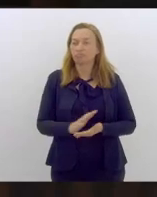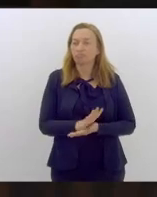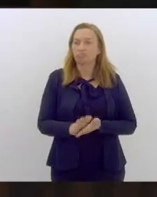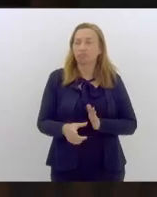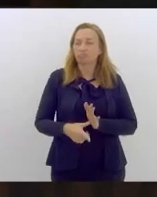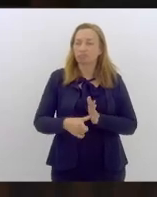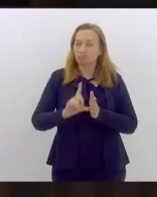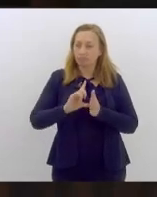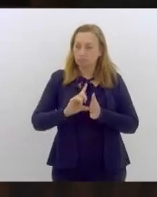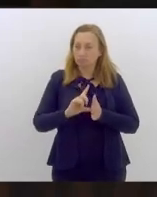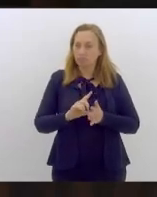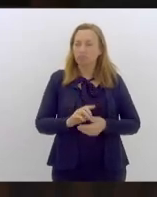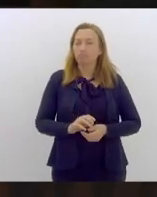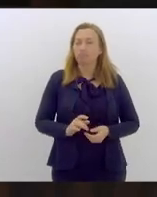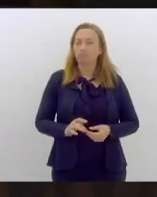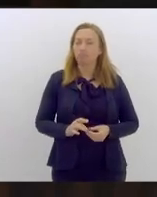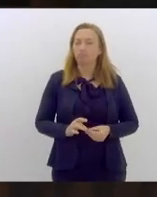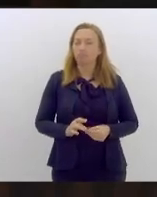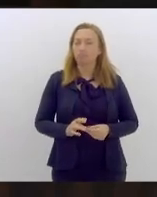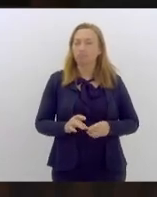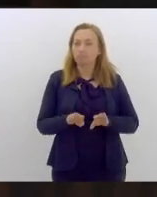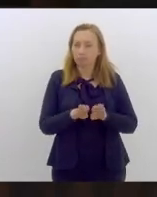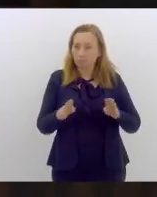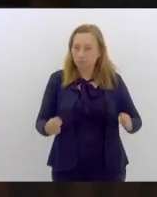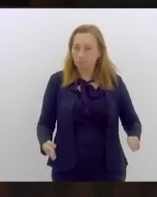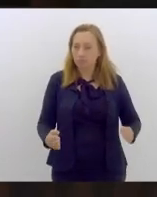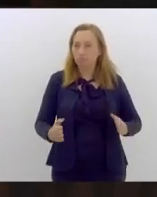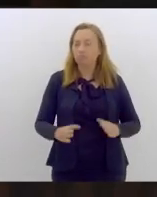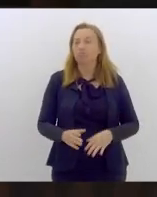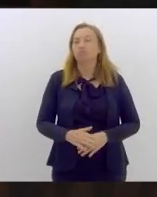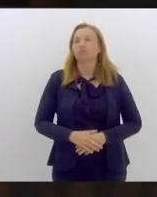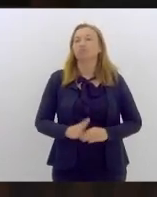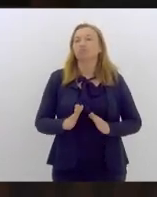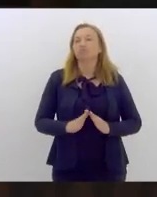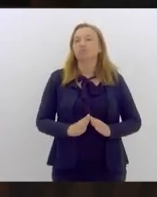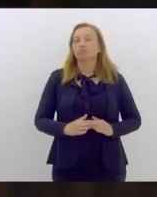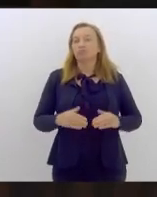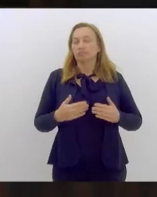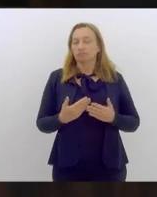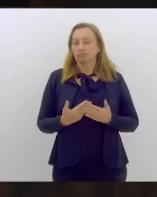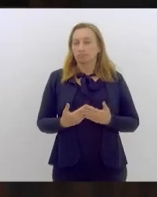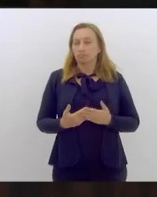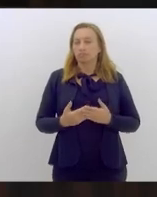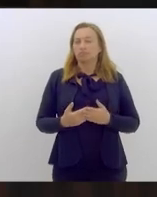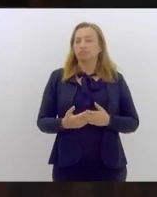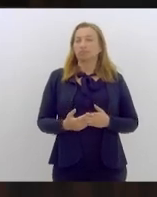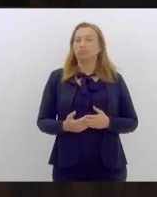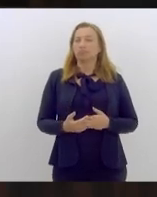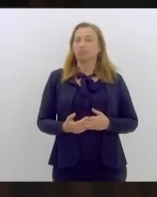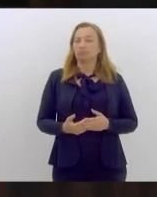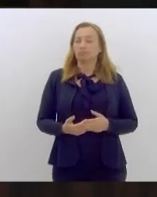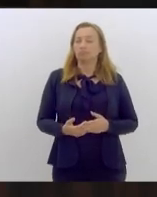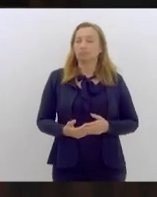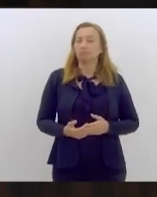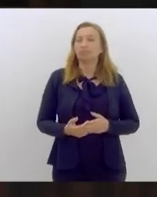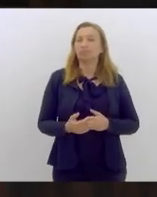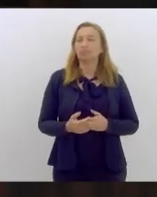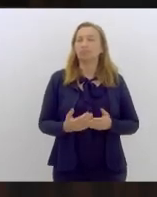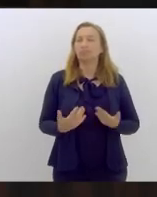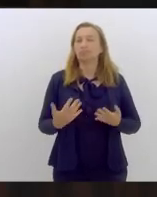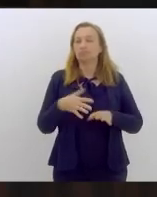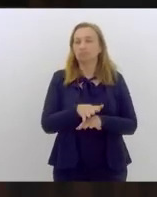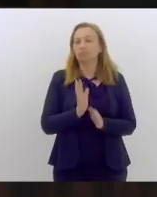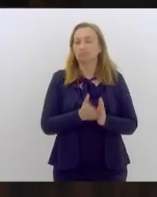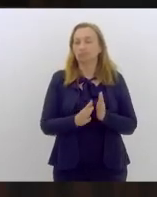antes, porém, há sobre a mesa os seguintes requerimentos. Requer, na forma regimental, a inclusão na ordem